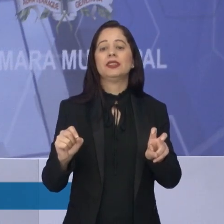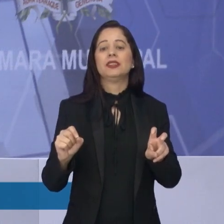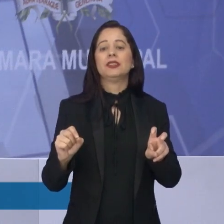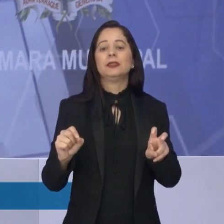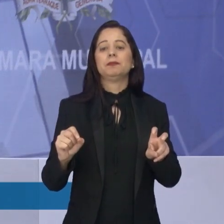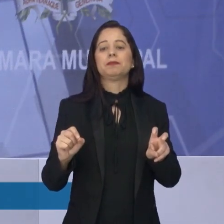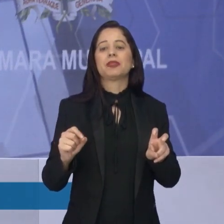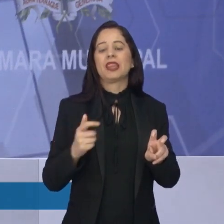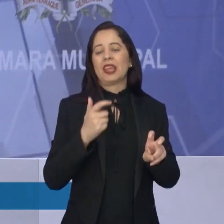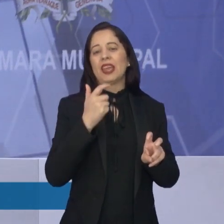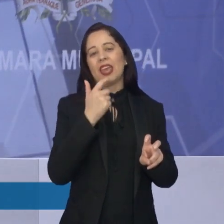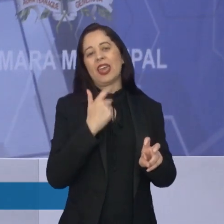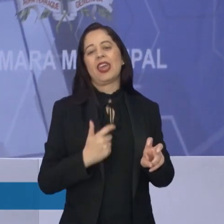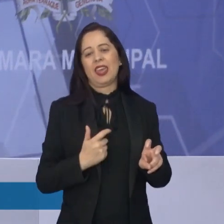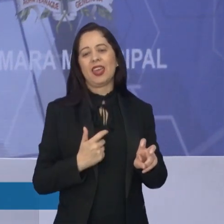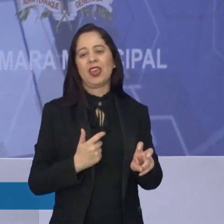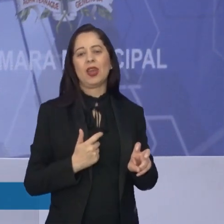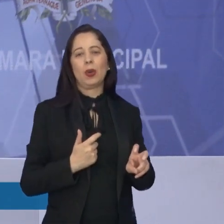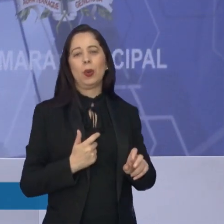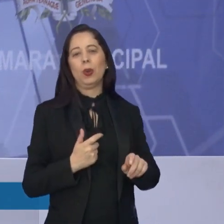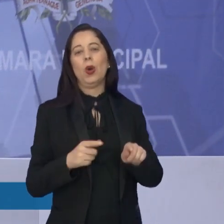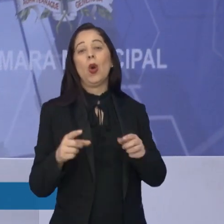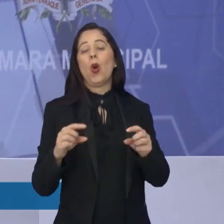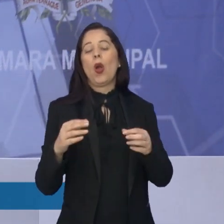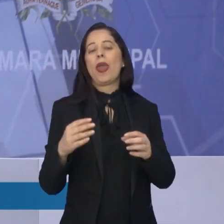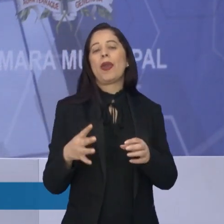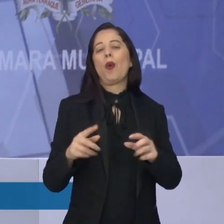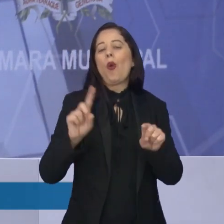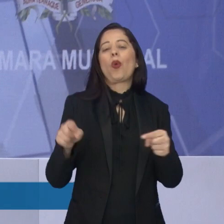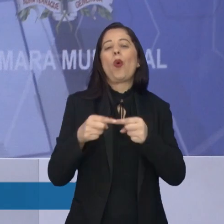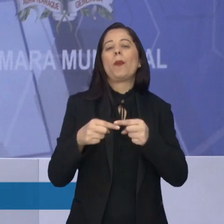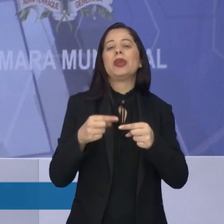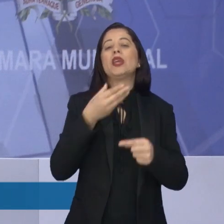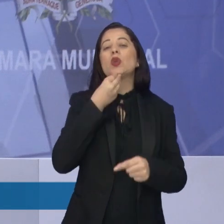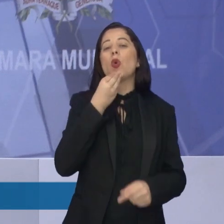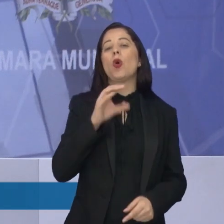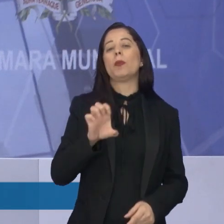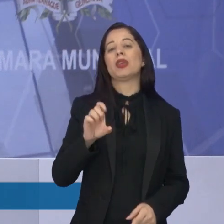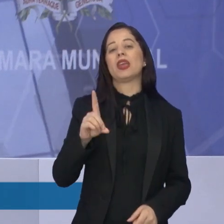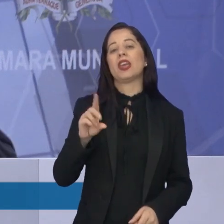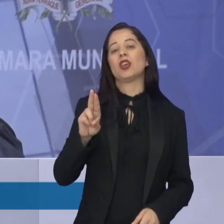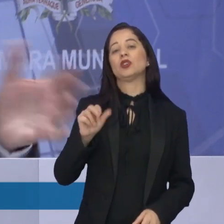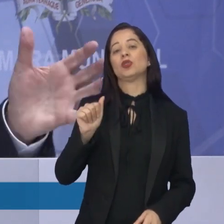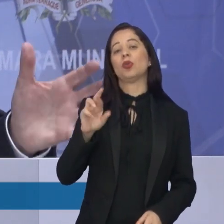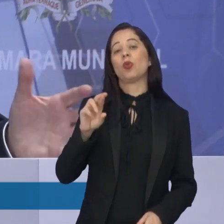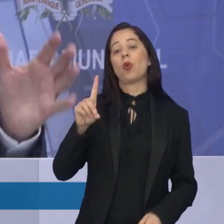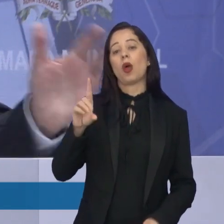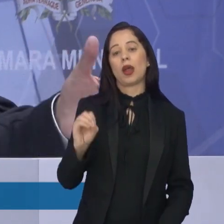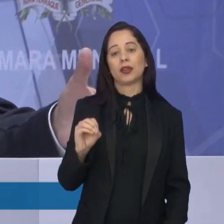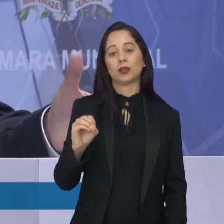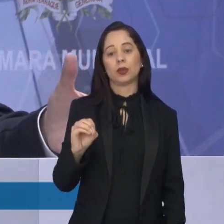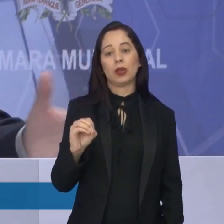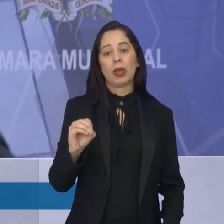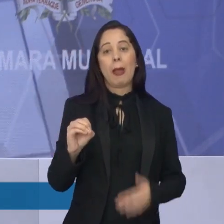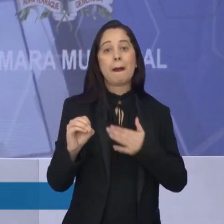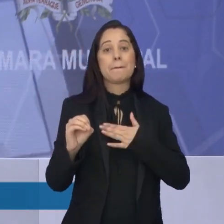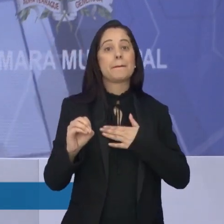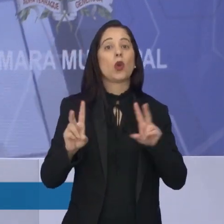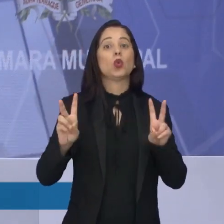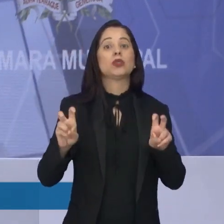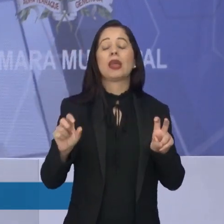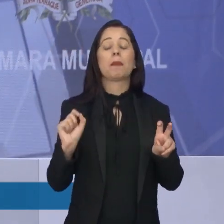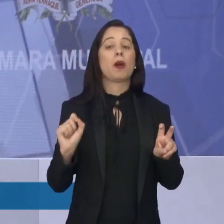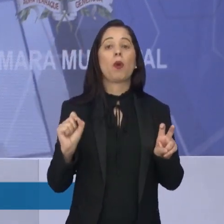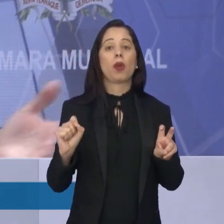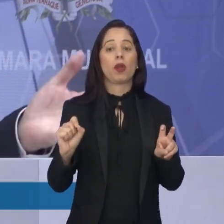Eduardo Suplicy. Ele também tem um assunto único, vocês sabem qual é, o Renda Básica de Cidadania. O meu assunto único é o que eu vou falar